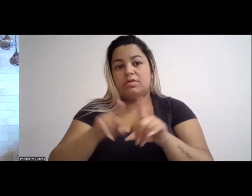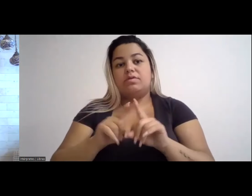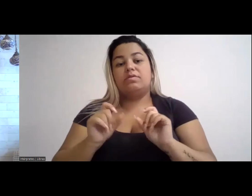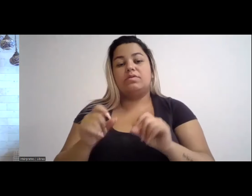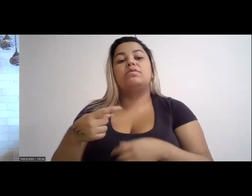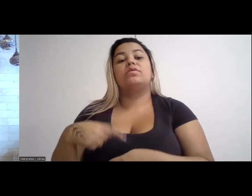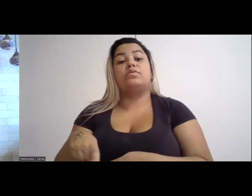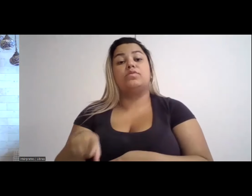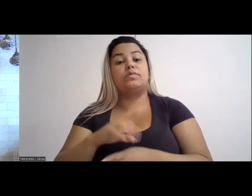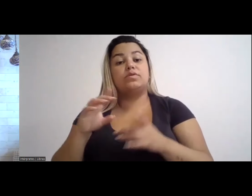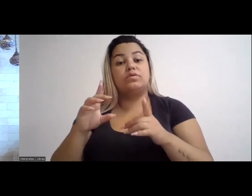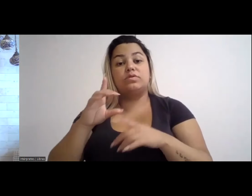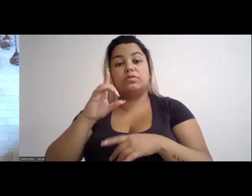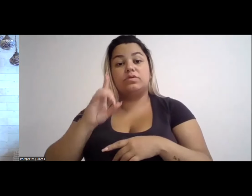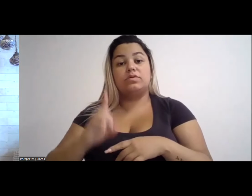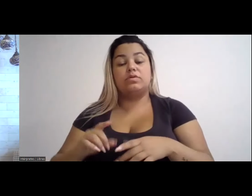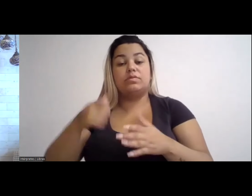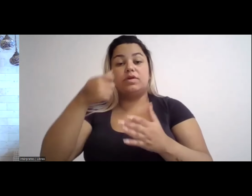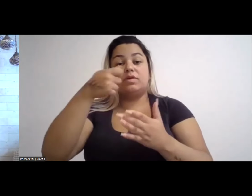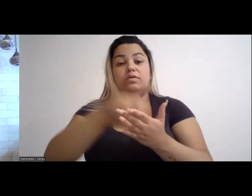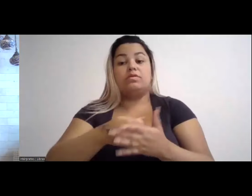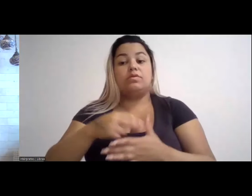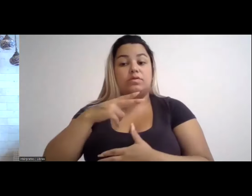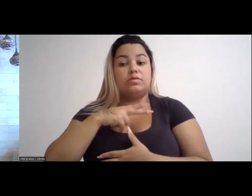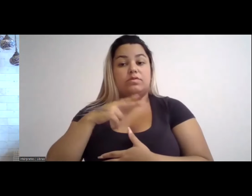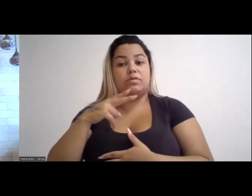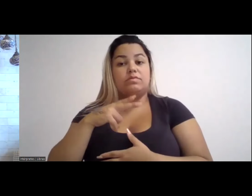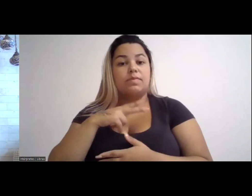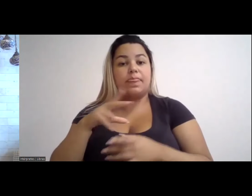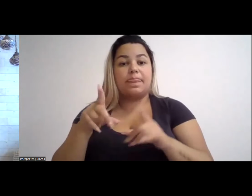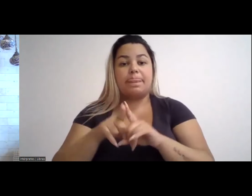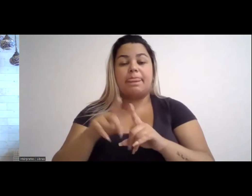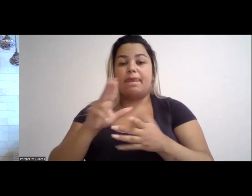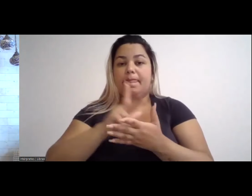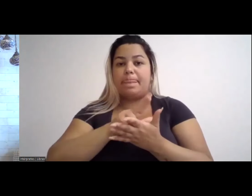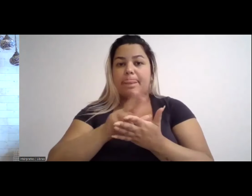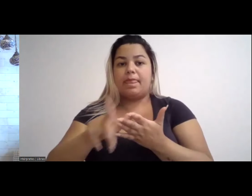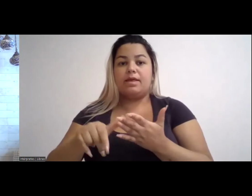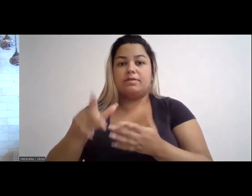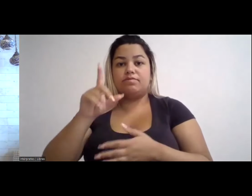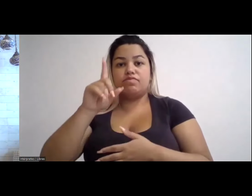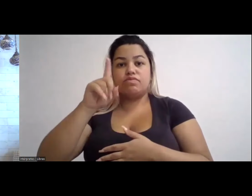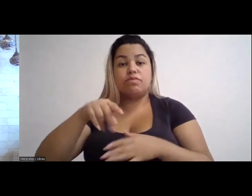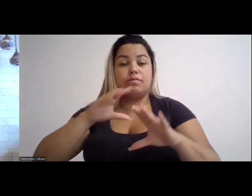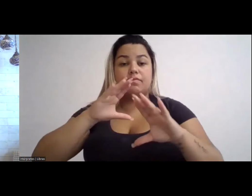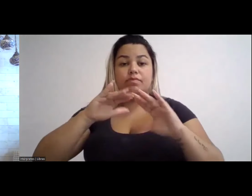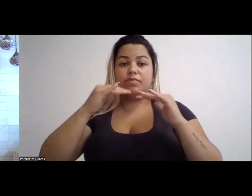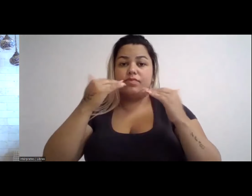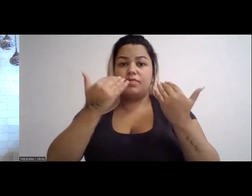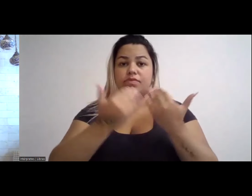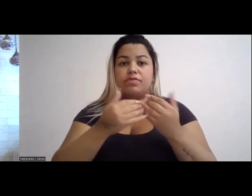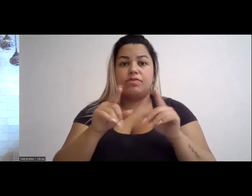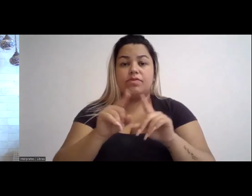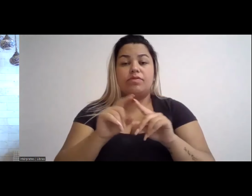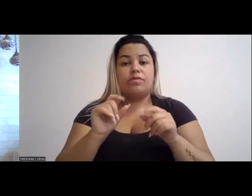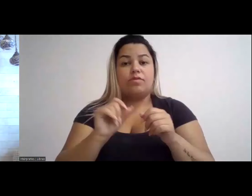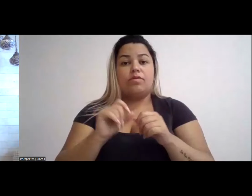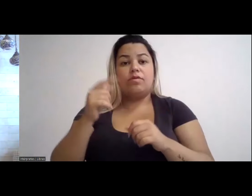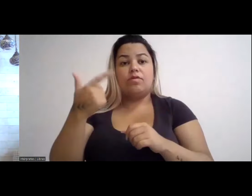de direitos e deveres do indivíduo face a outros indivíduos, seja de uma comunidade face a